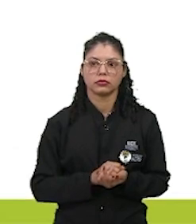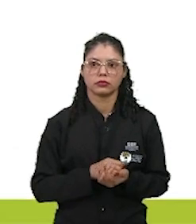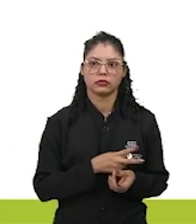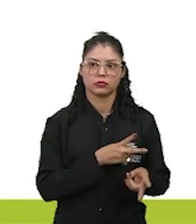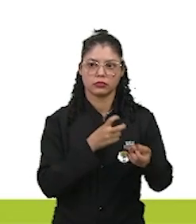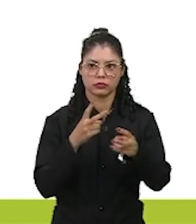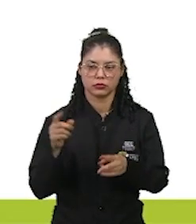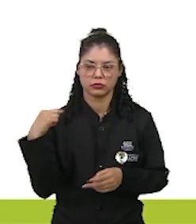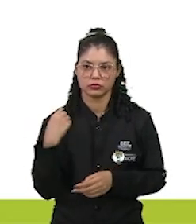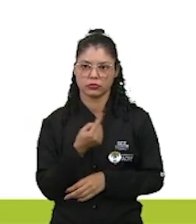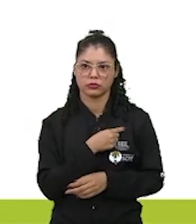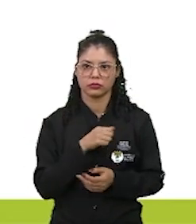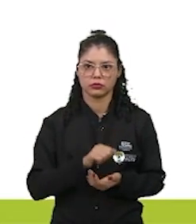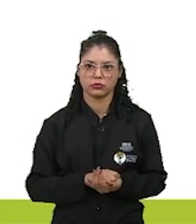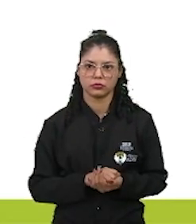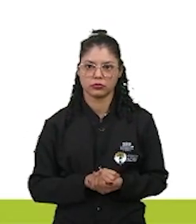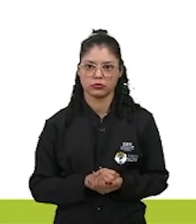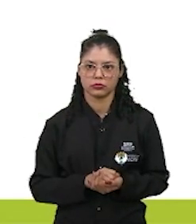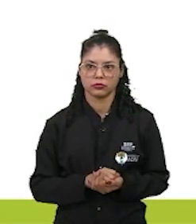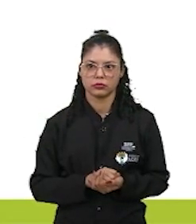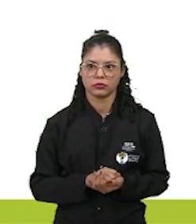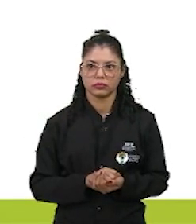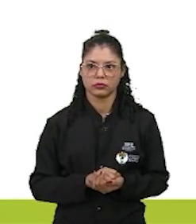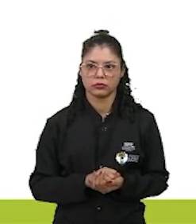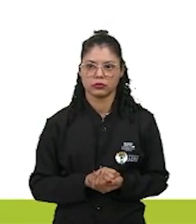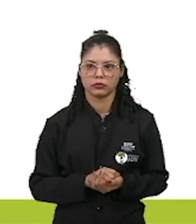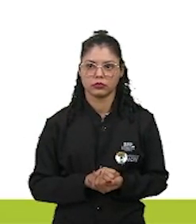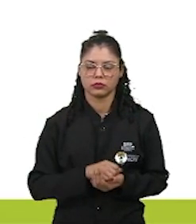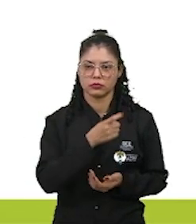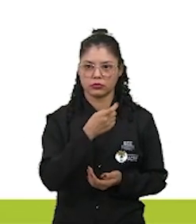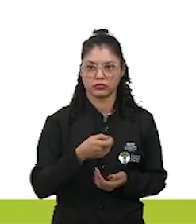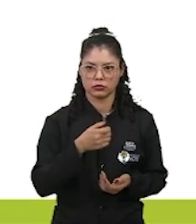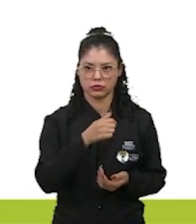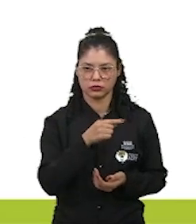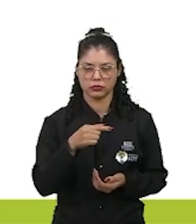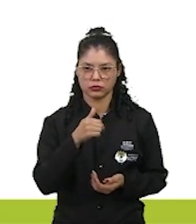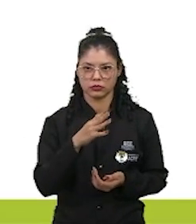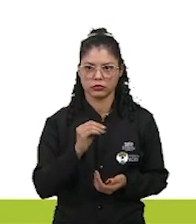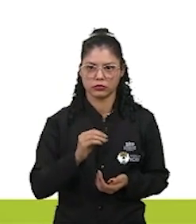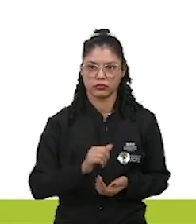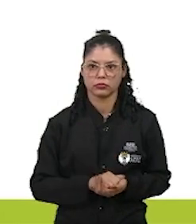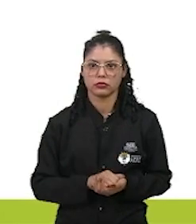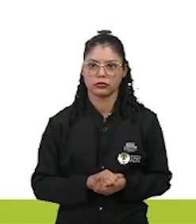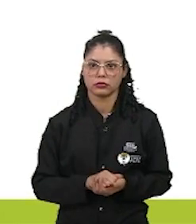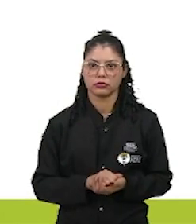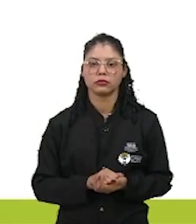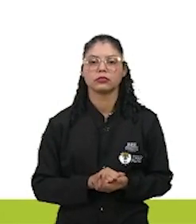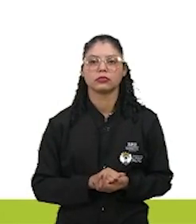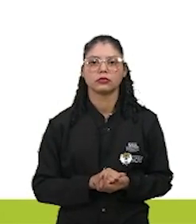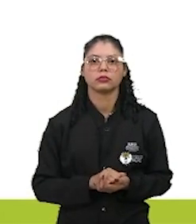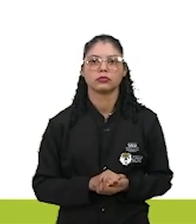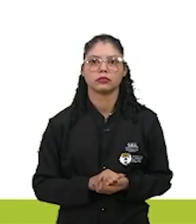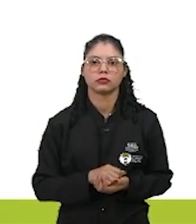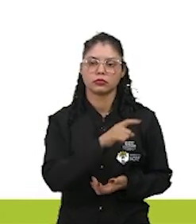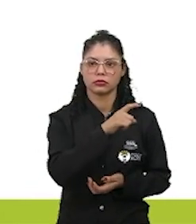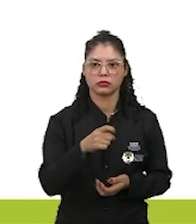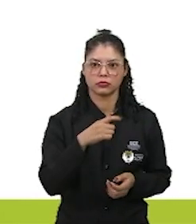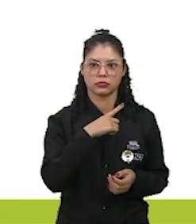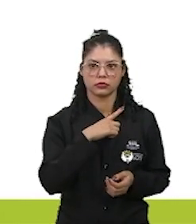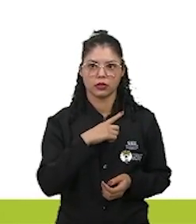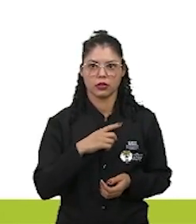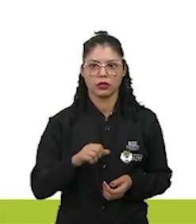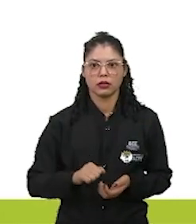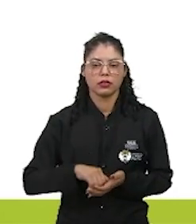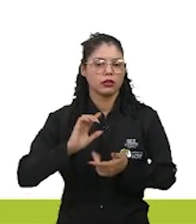X dividido por... Gente, só um erro aqui, tá? 50 dividido por 5 vai dar 10, não 2, tá? Desculpa o erro aí, tá